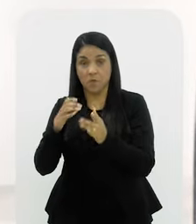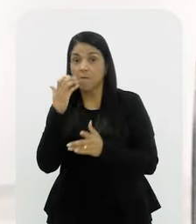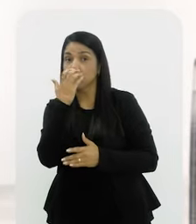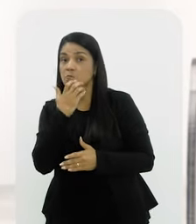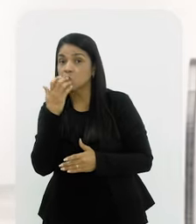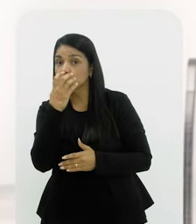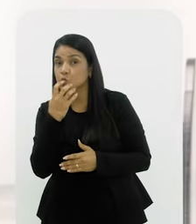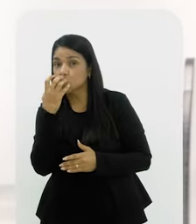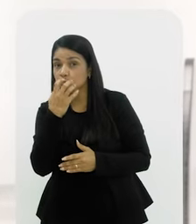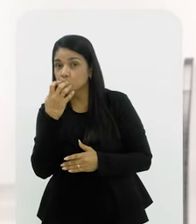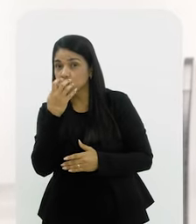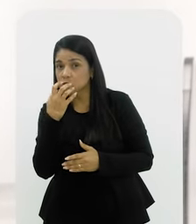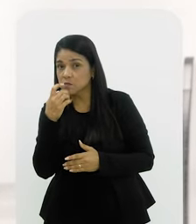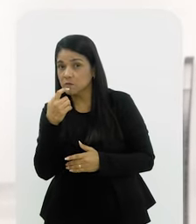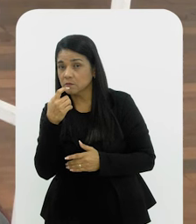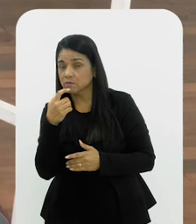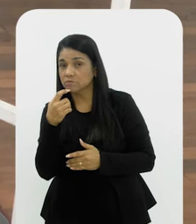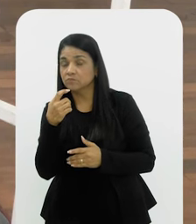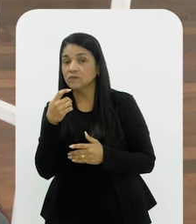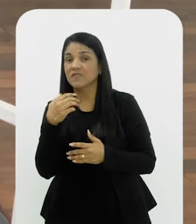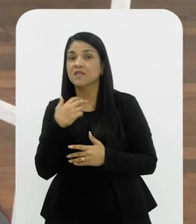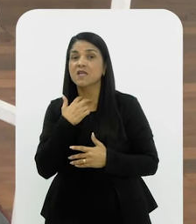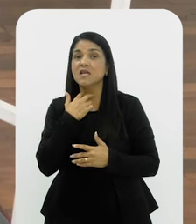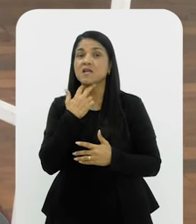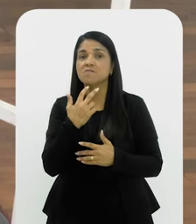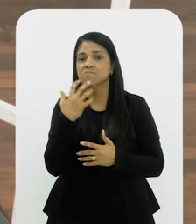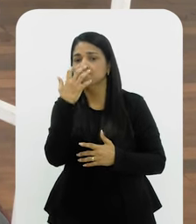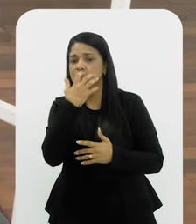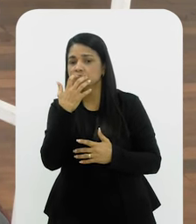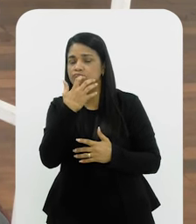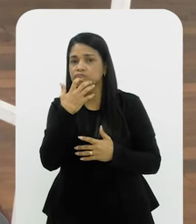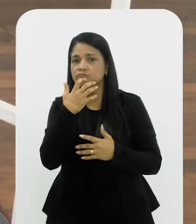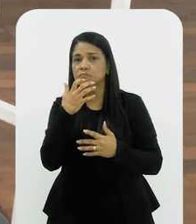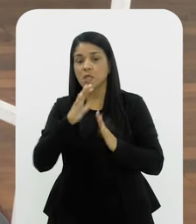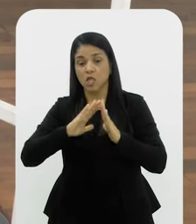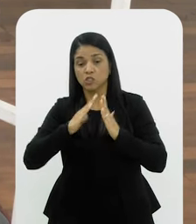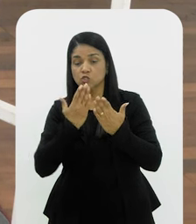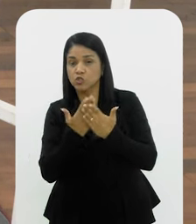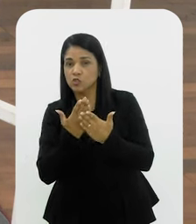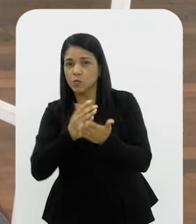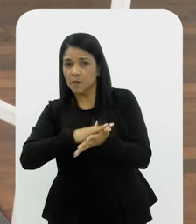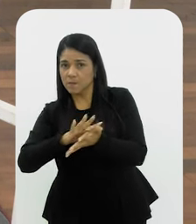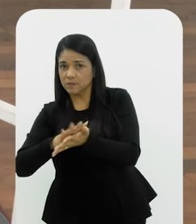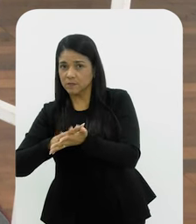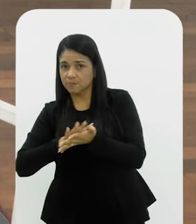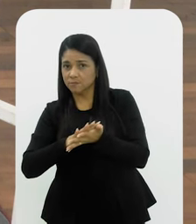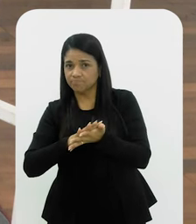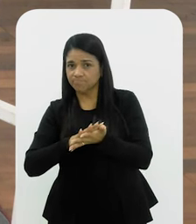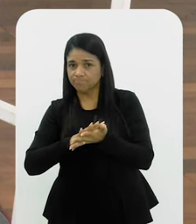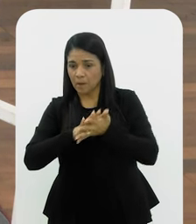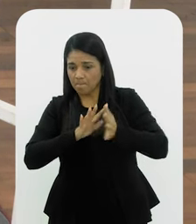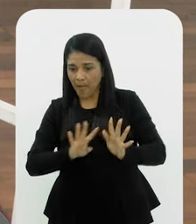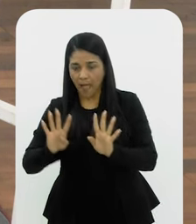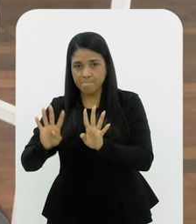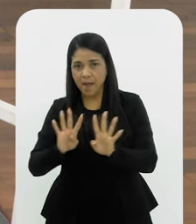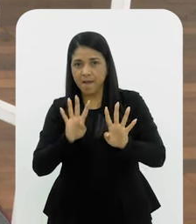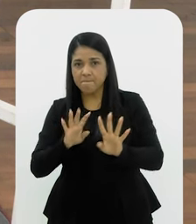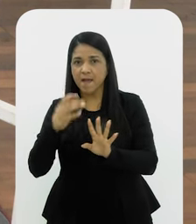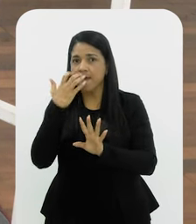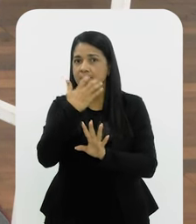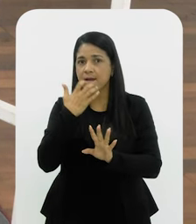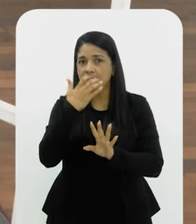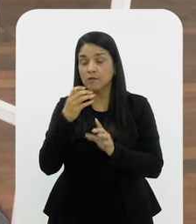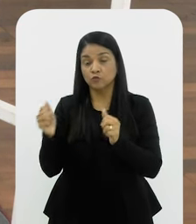Certo. Na parte musical, ele trabalha o canto da escola. Né?